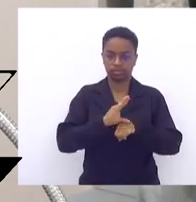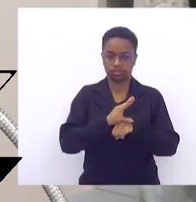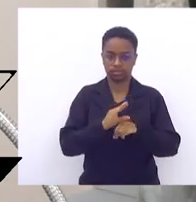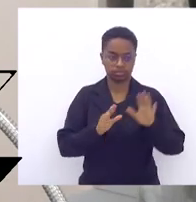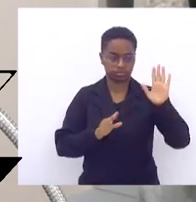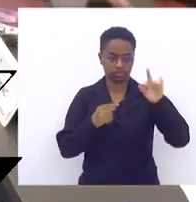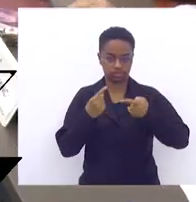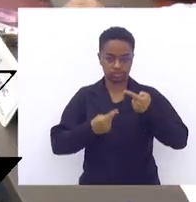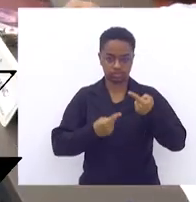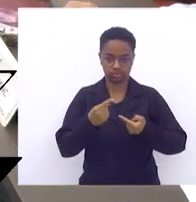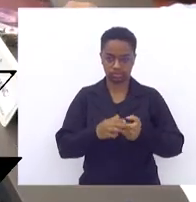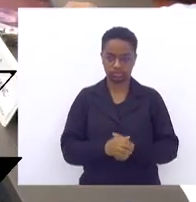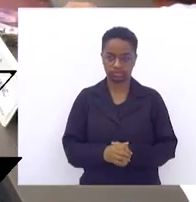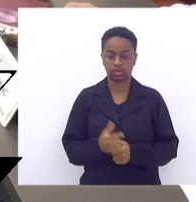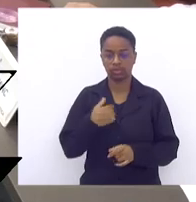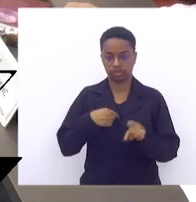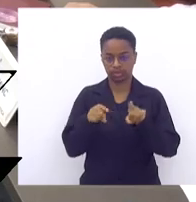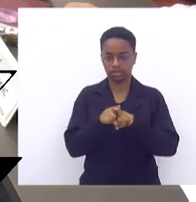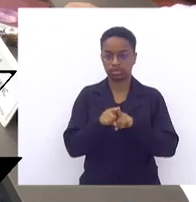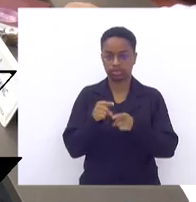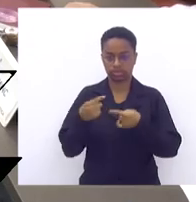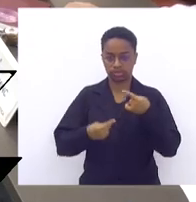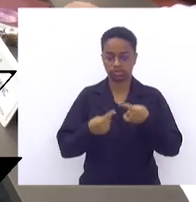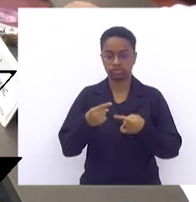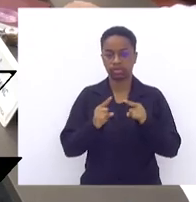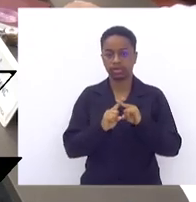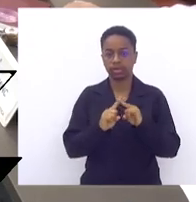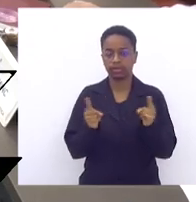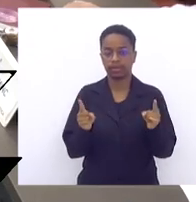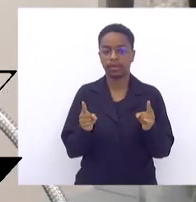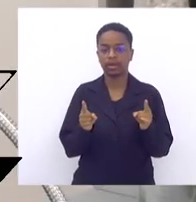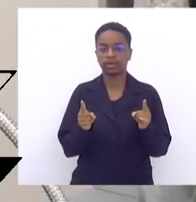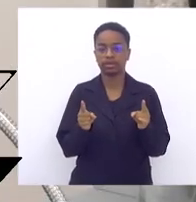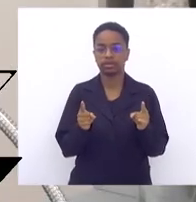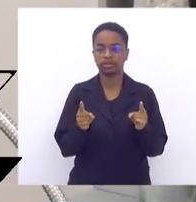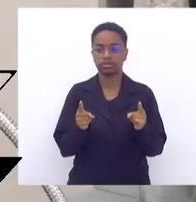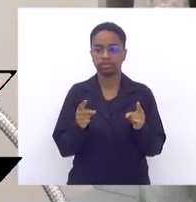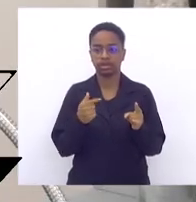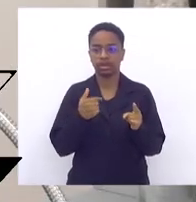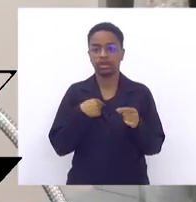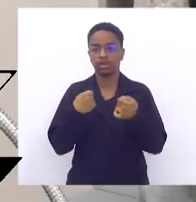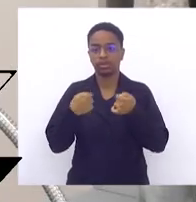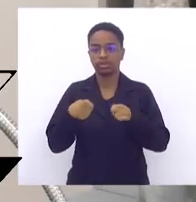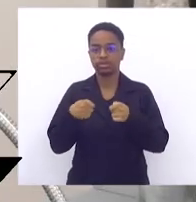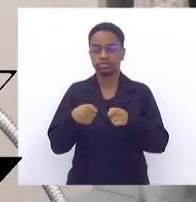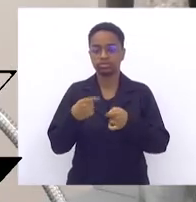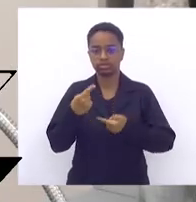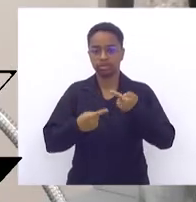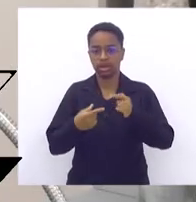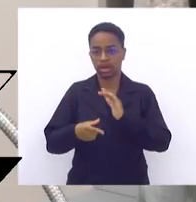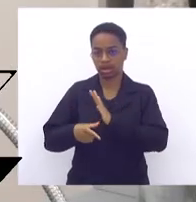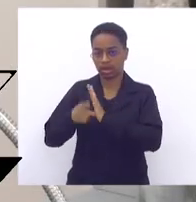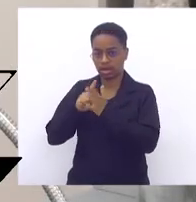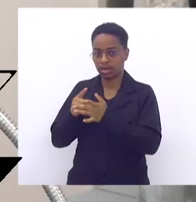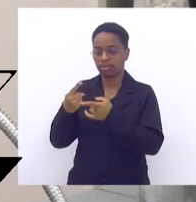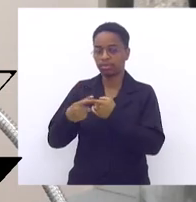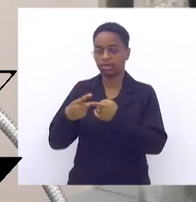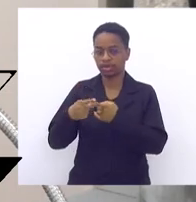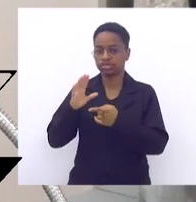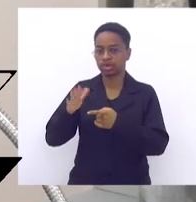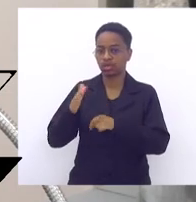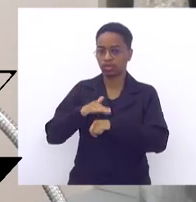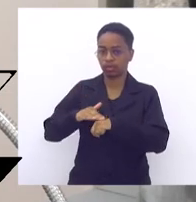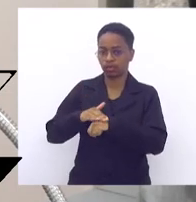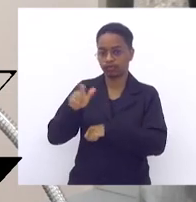discutir. Eu também vou discutir, mas vou aqui antecipar a discussão, dizendo que já houve uma conversa com o autor